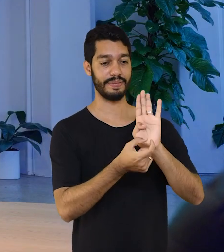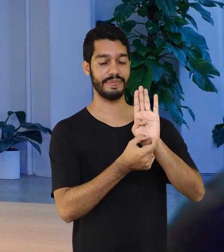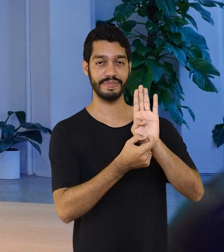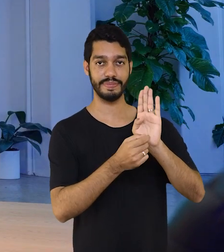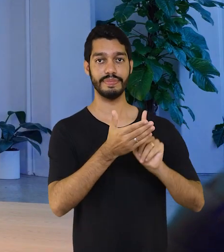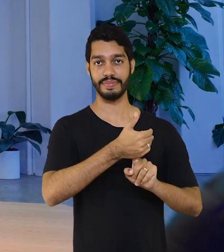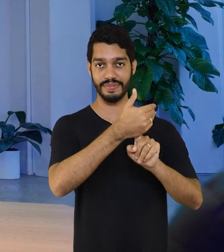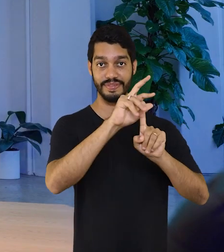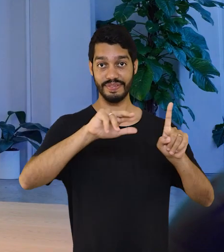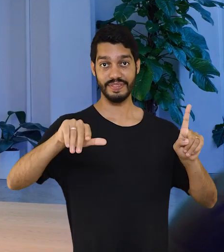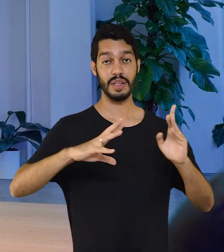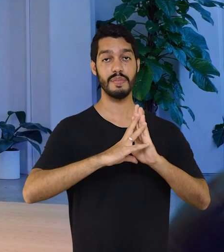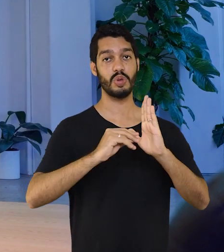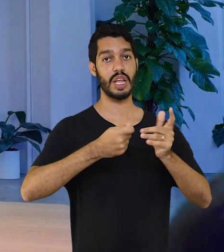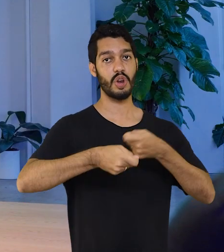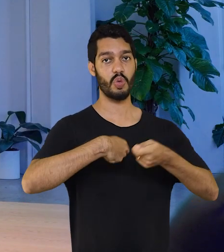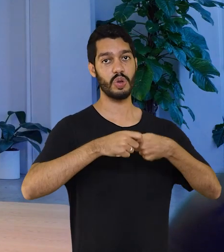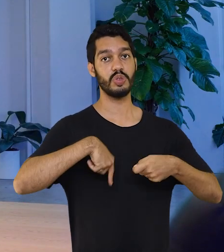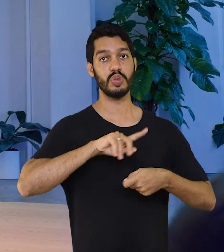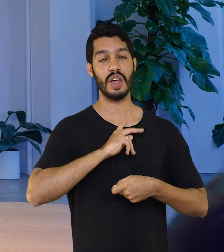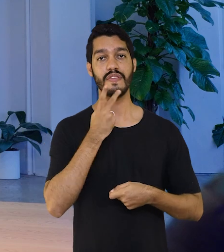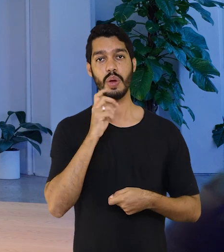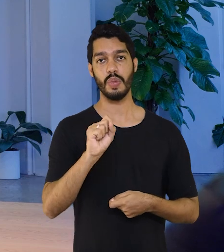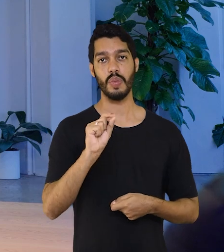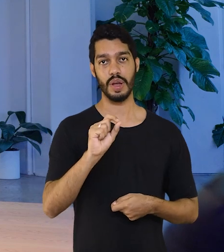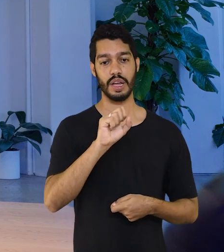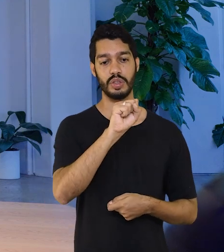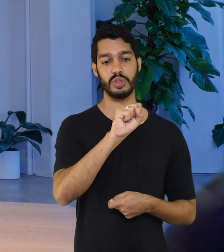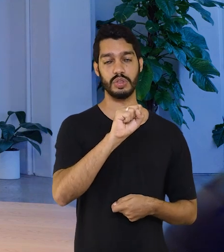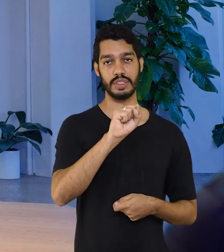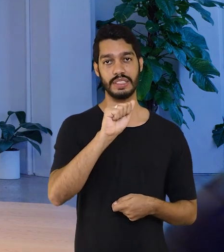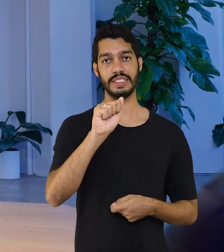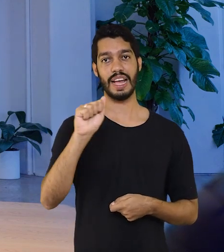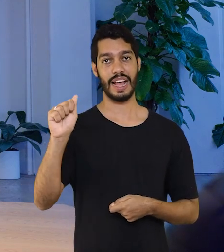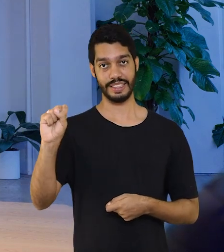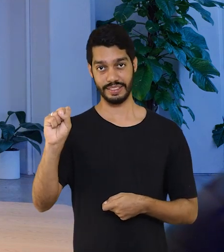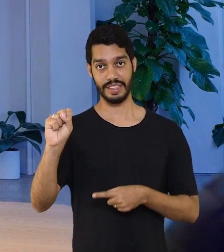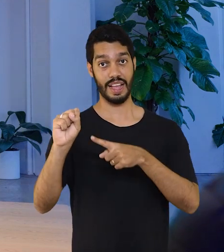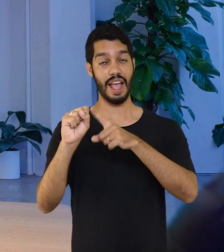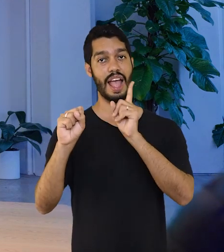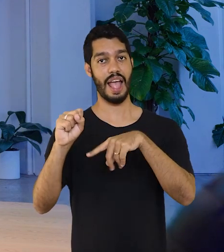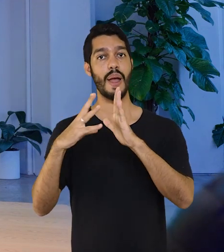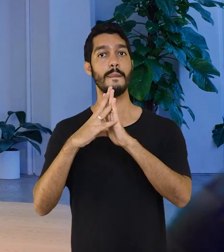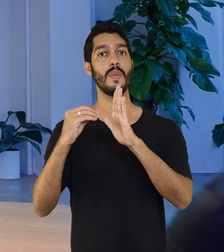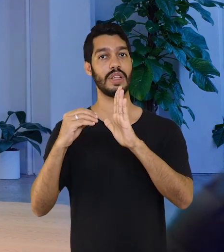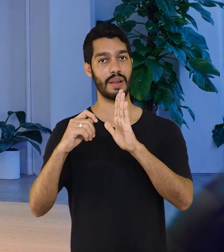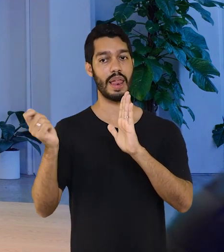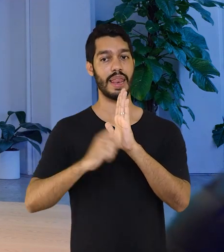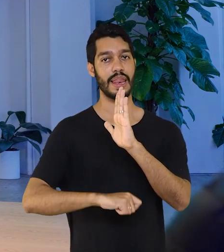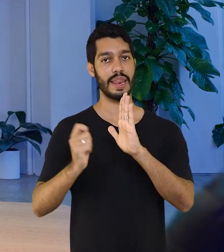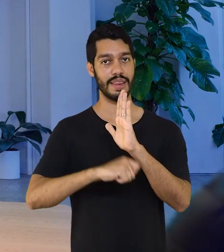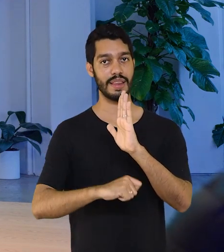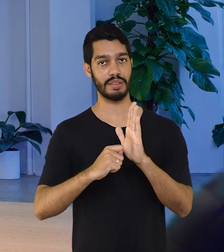de tecnologia, tem um modelo de negócio que a gente opera que se chama SaaS, que é Software as a Service, que é um modelo de